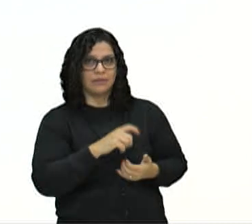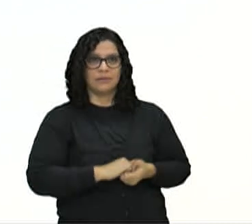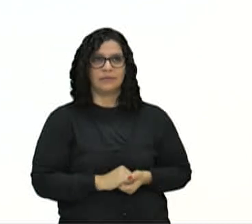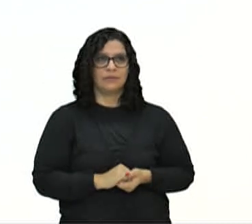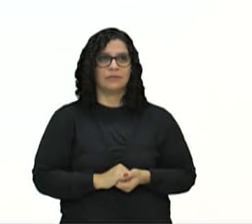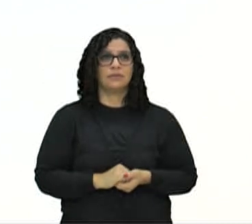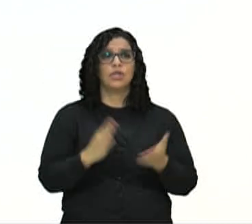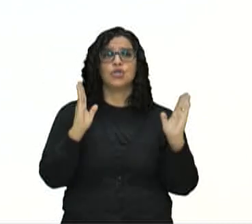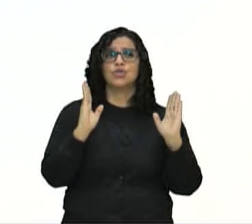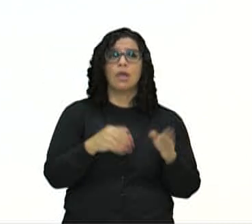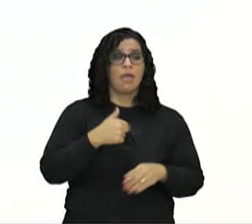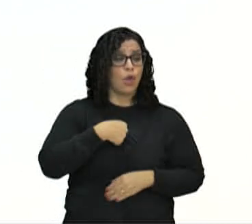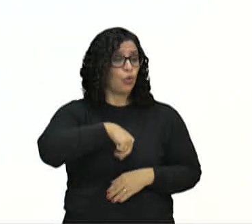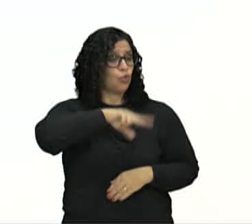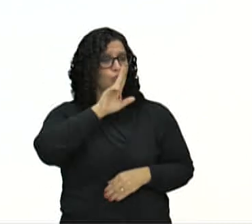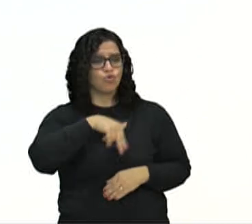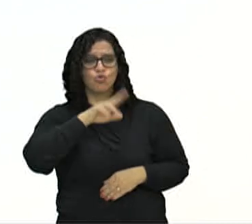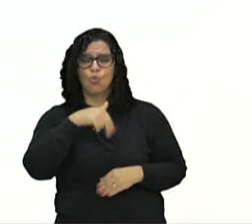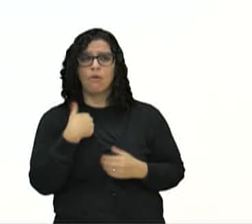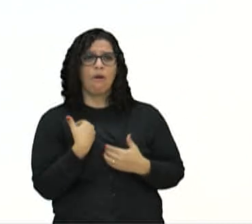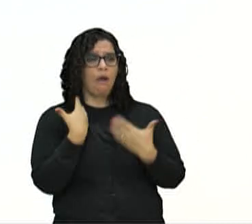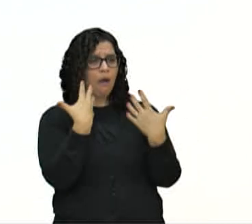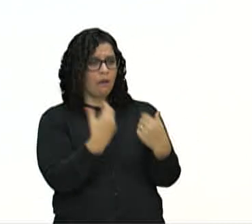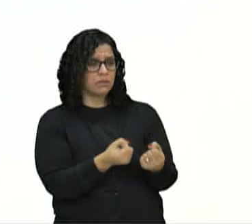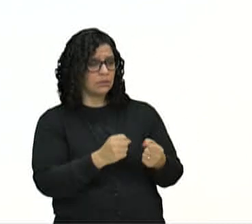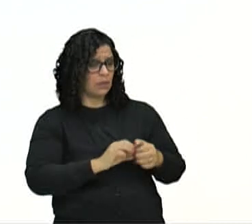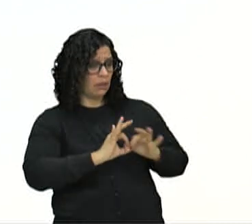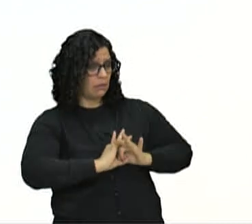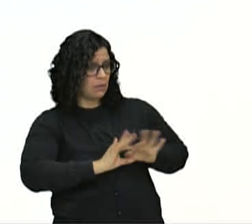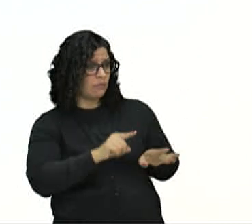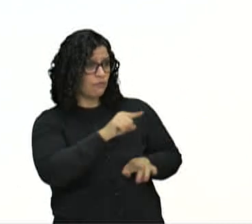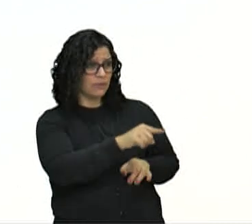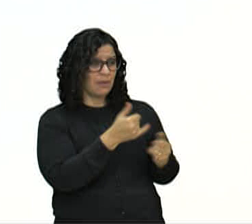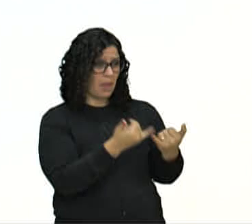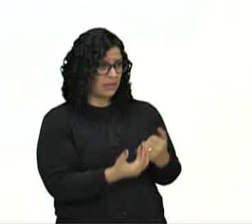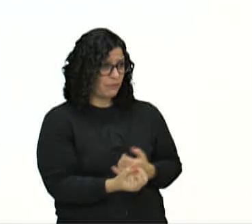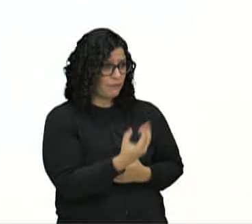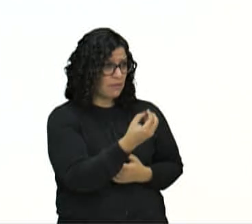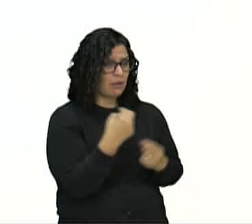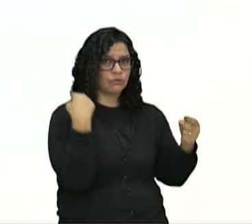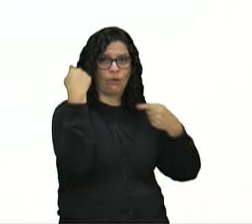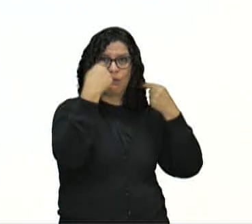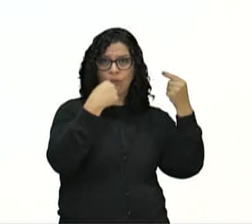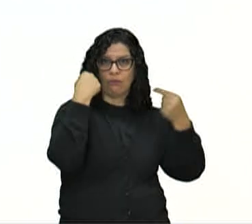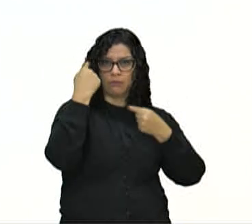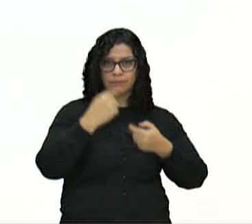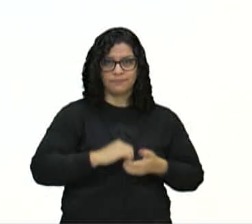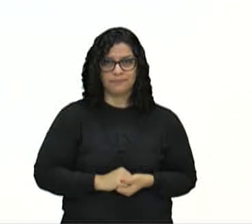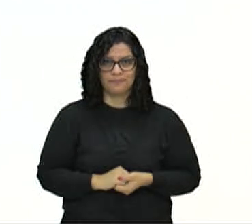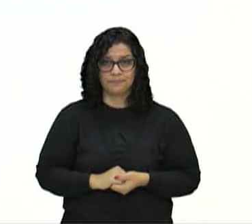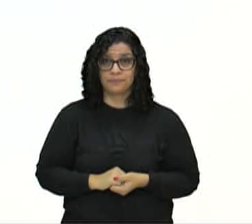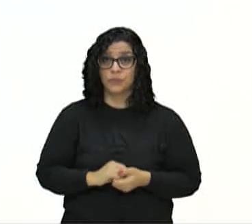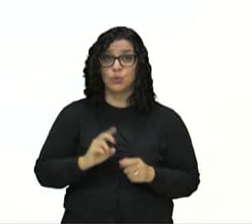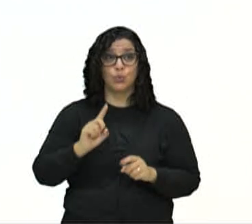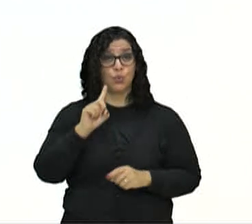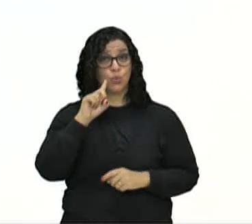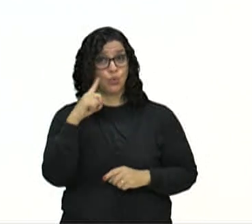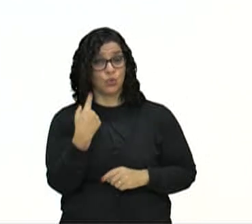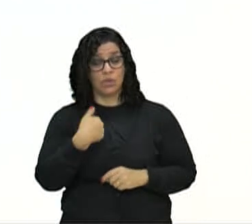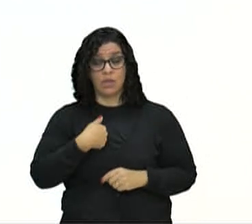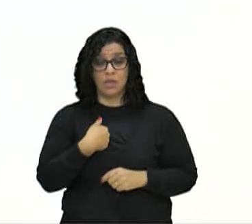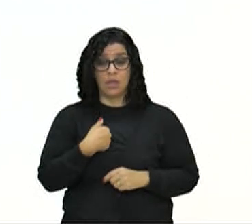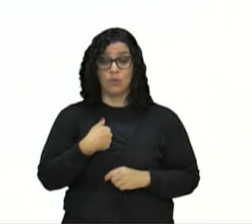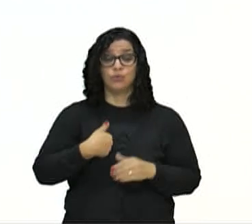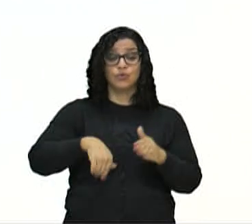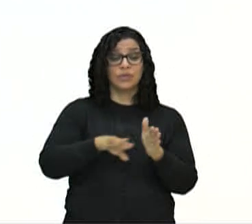interesses, jamais daria o seu consentimento a tão perniciosa loucura. Um dia que por acaso